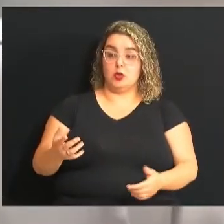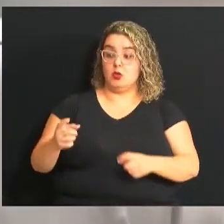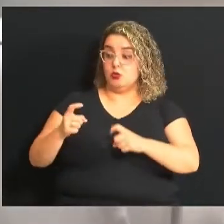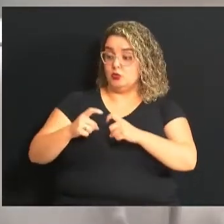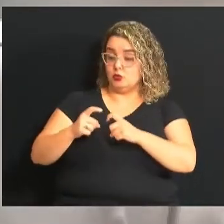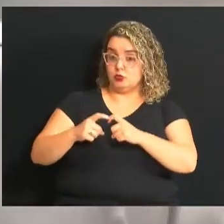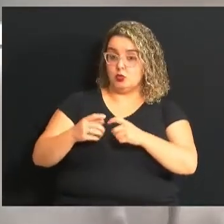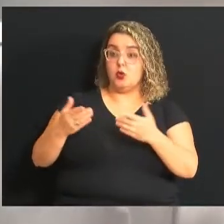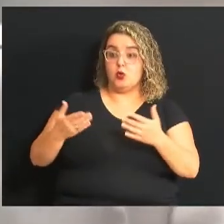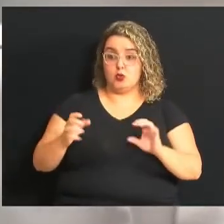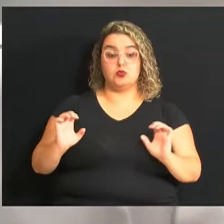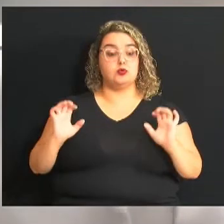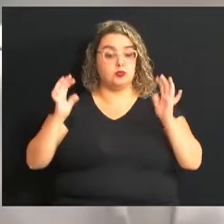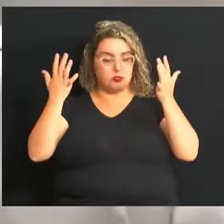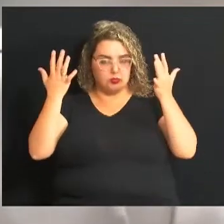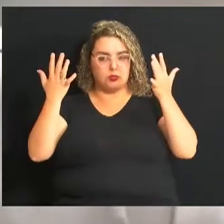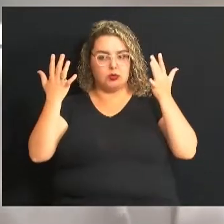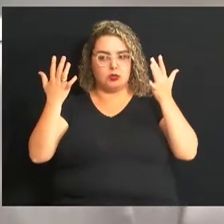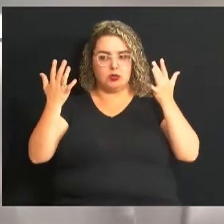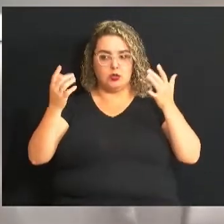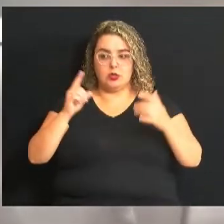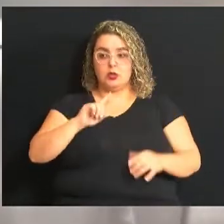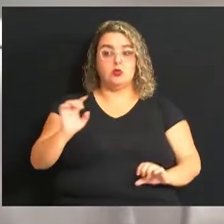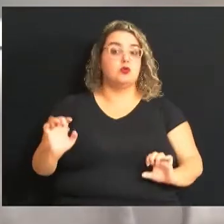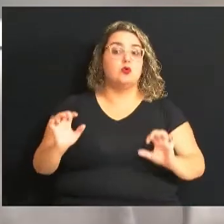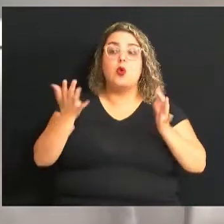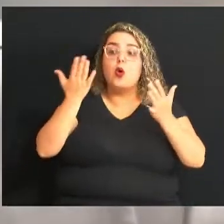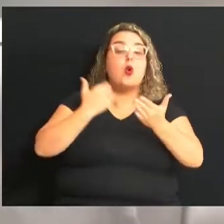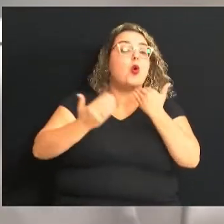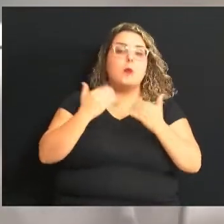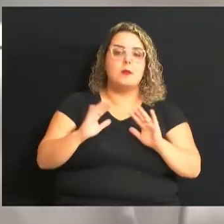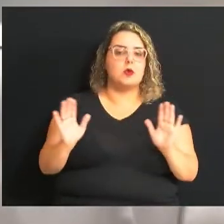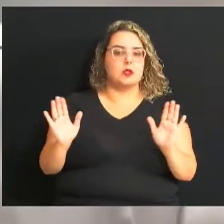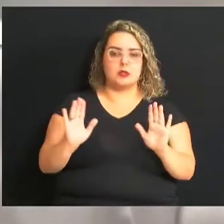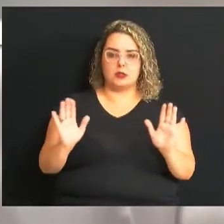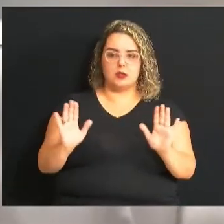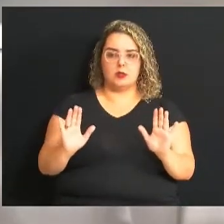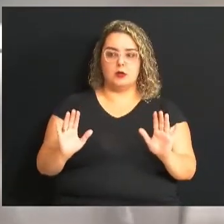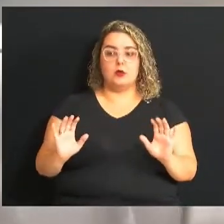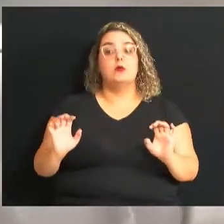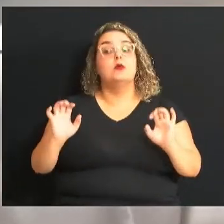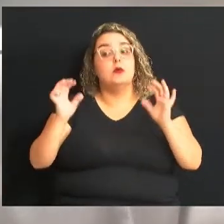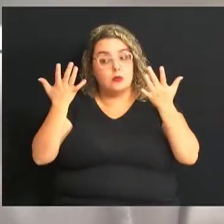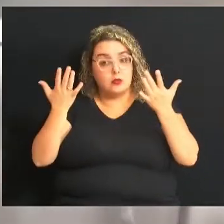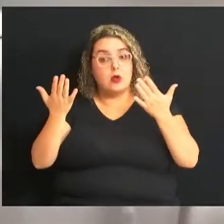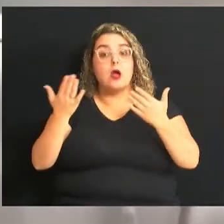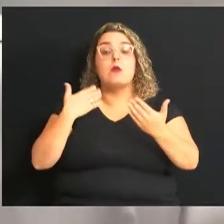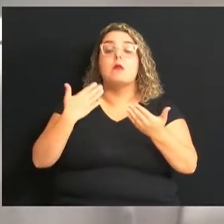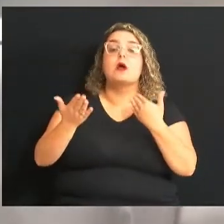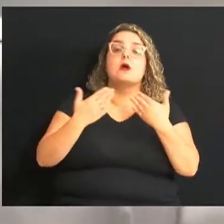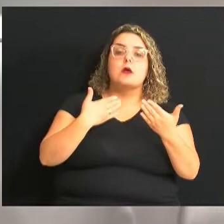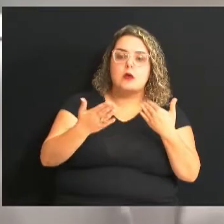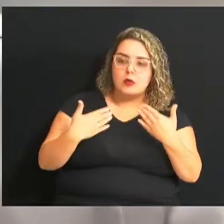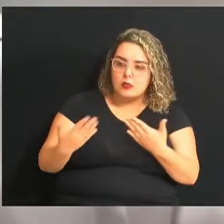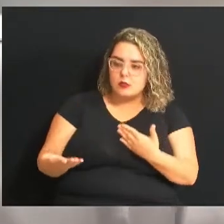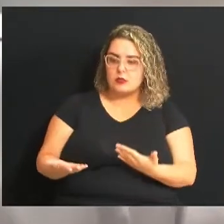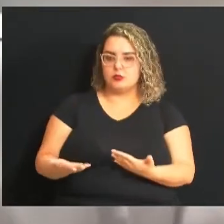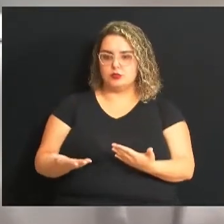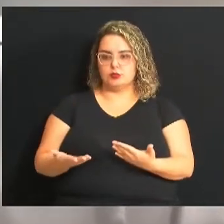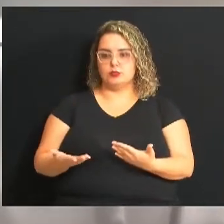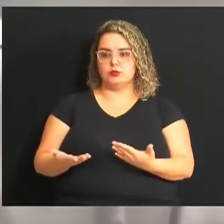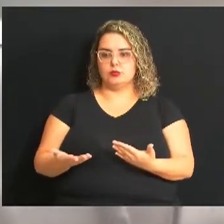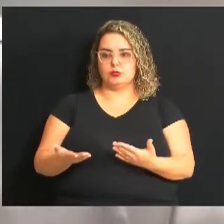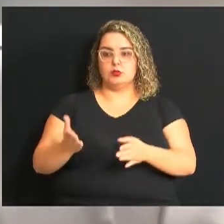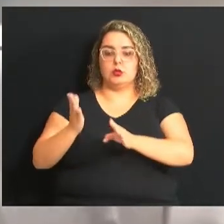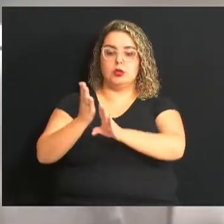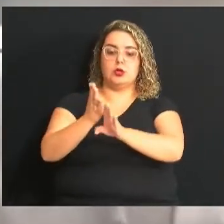numa festa, eu não vou numa festa para comer, eu vou numa festa para conversar, para encontrar